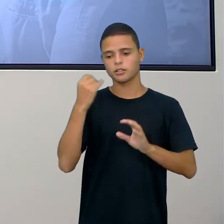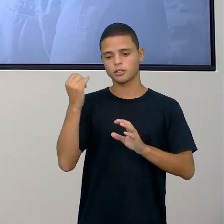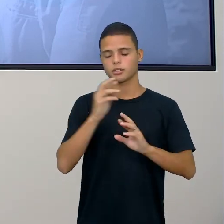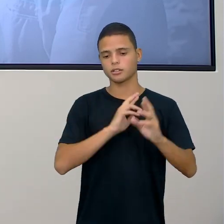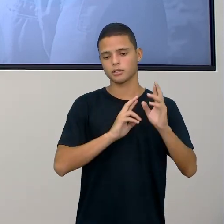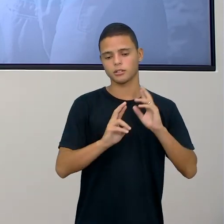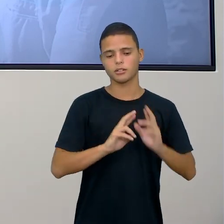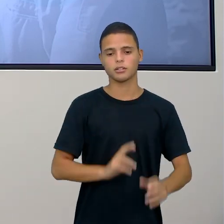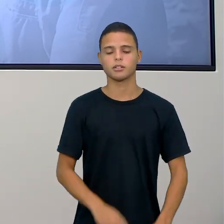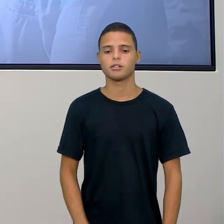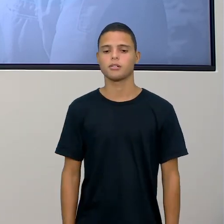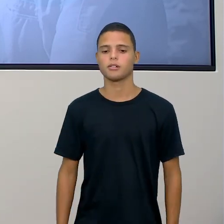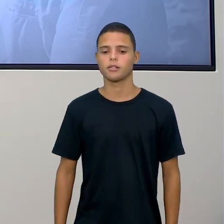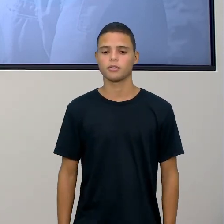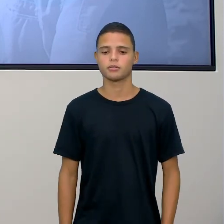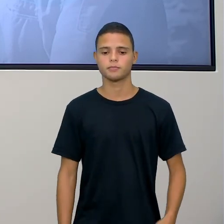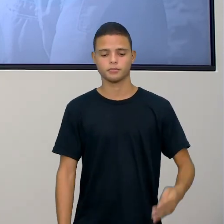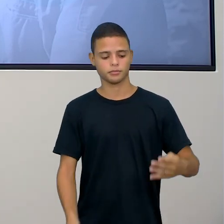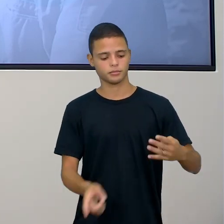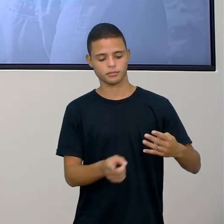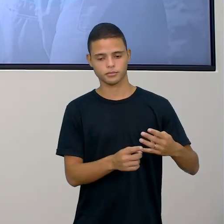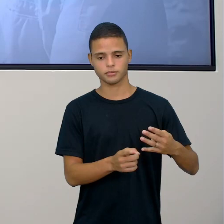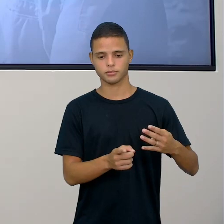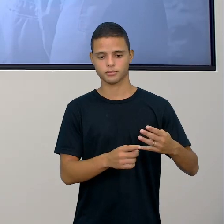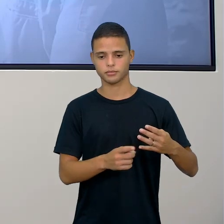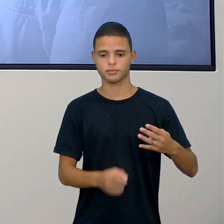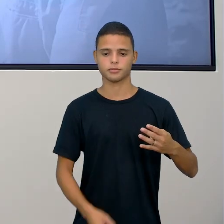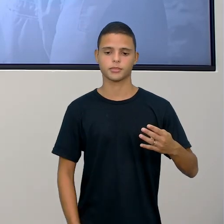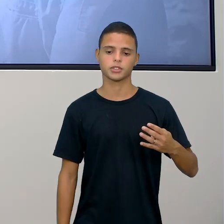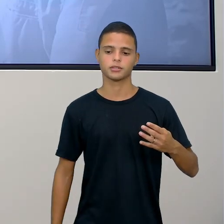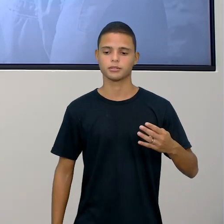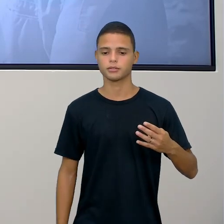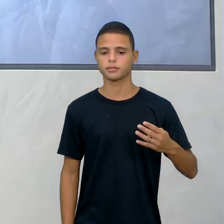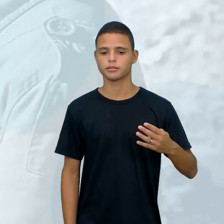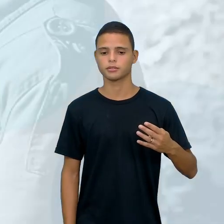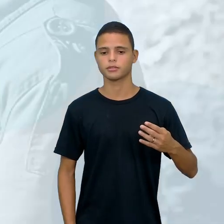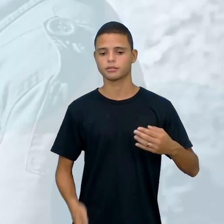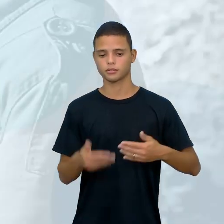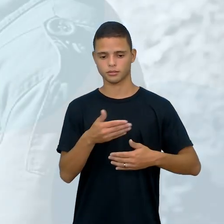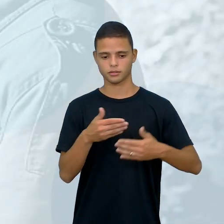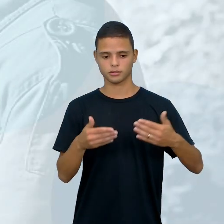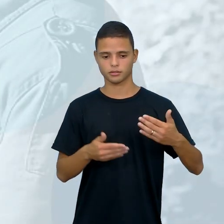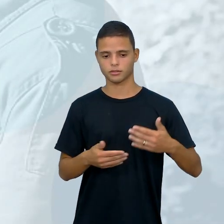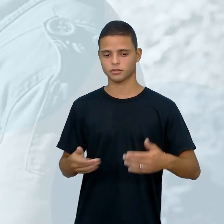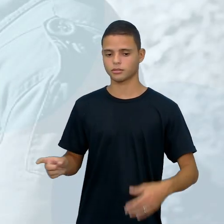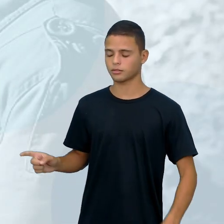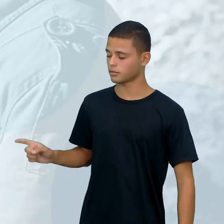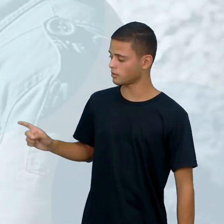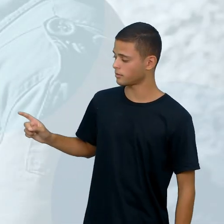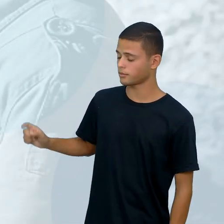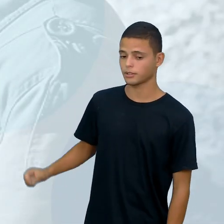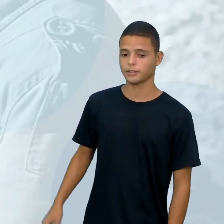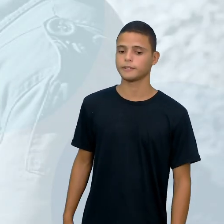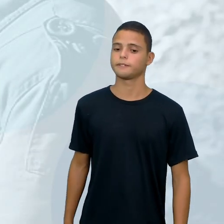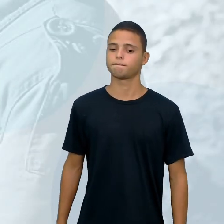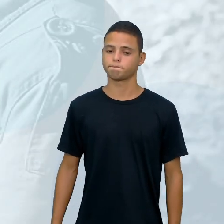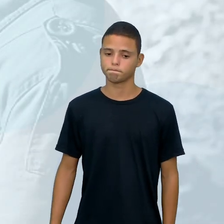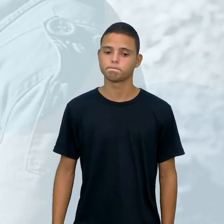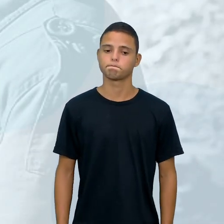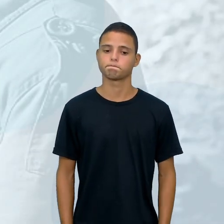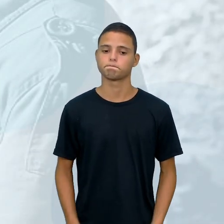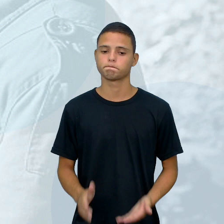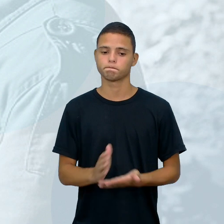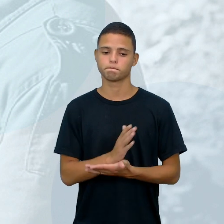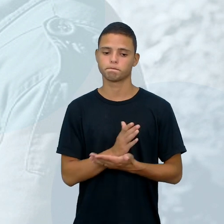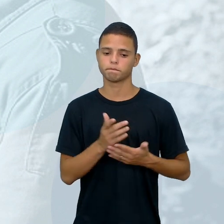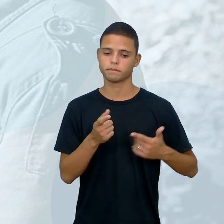Daí a quarta questão que eu gostaria de falar, que está no slide também, é das guerras e dos conflitos